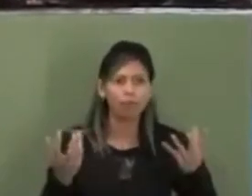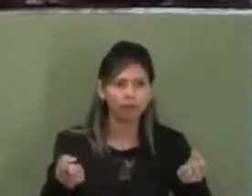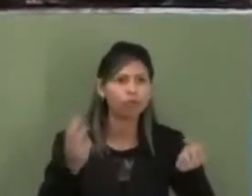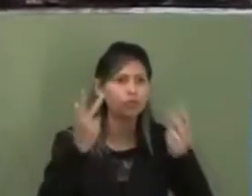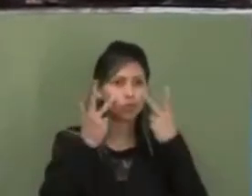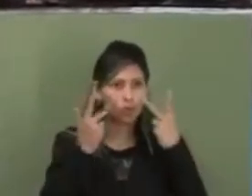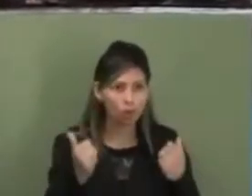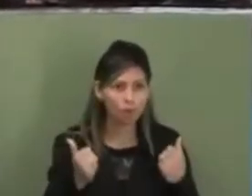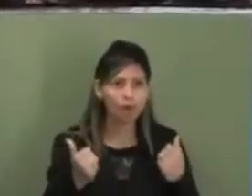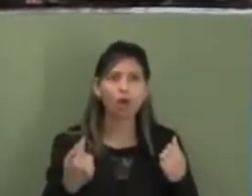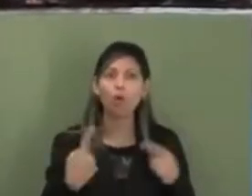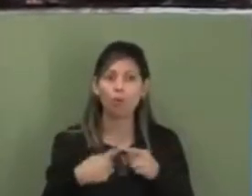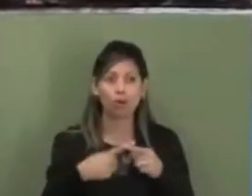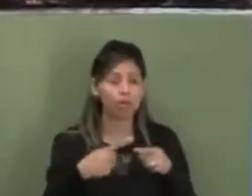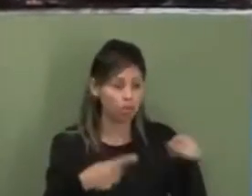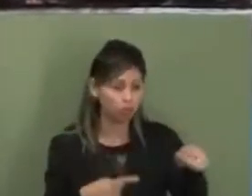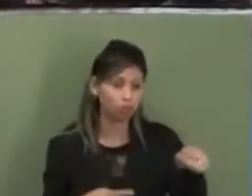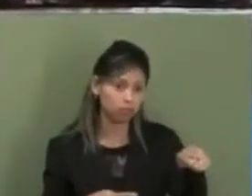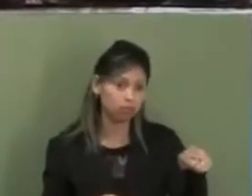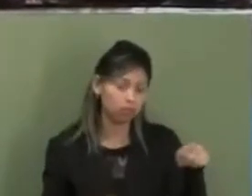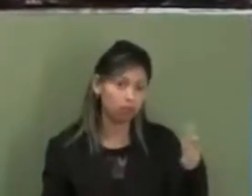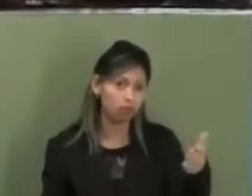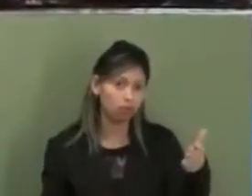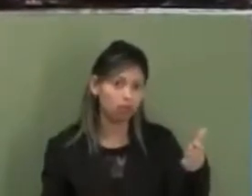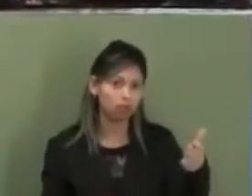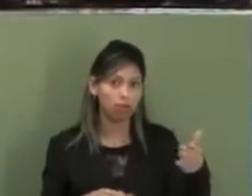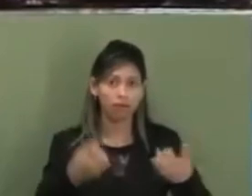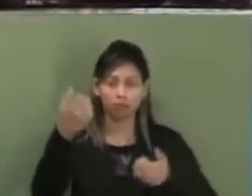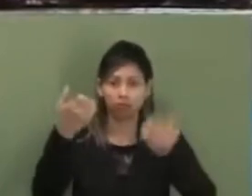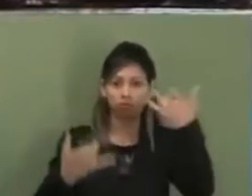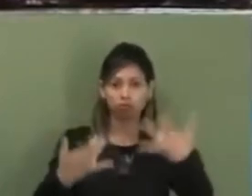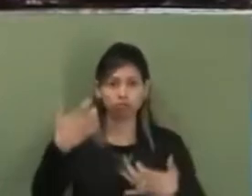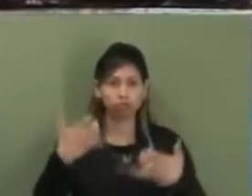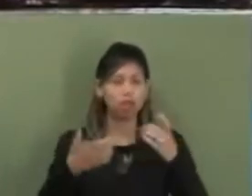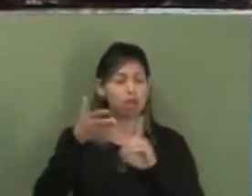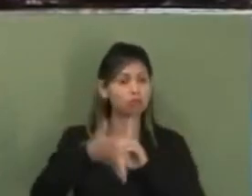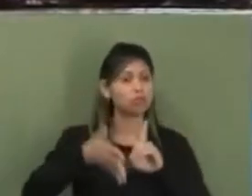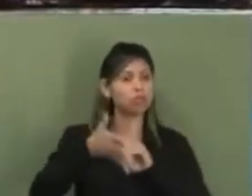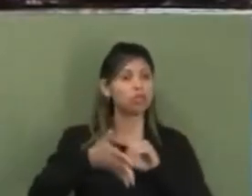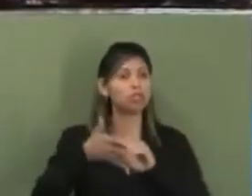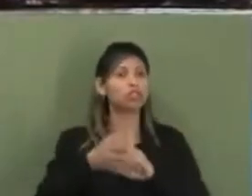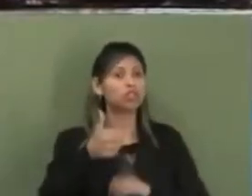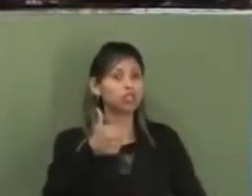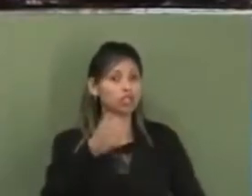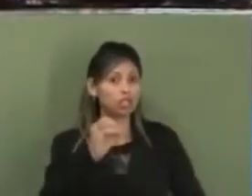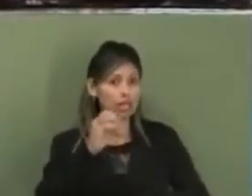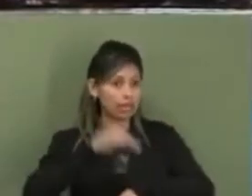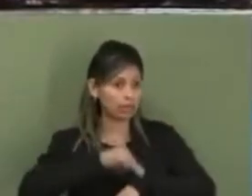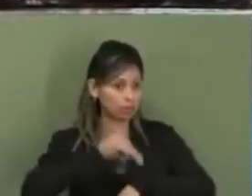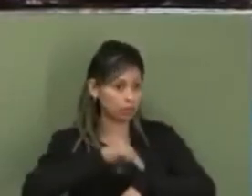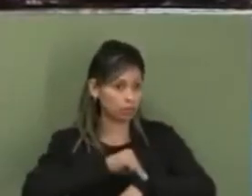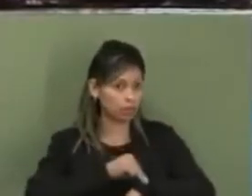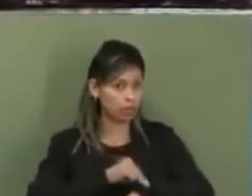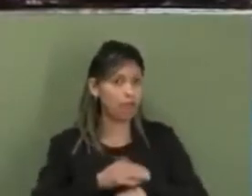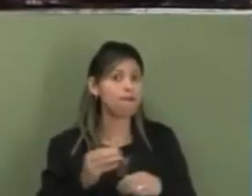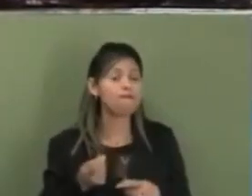que esse é o nosso propósito, V. Exª estava discorrendo no seu pronunciamento de 10 minutos e ainda restavam